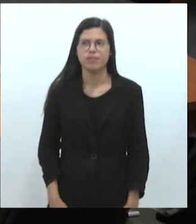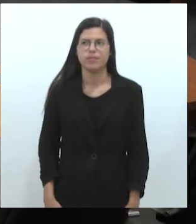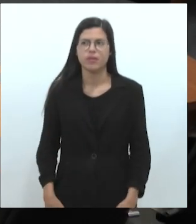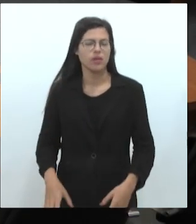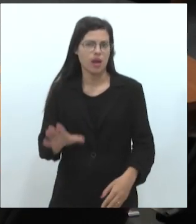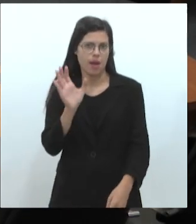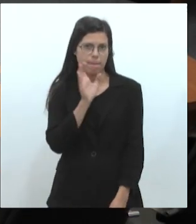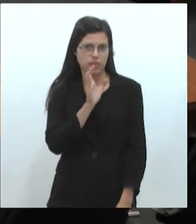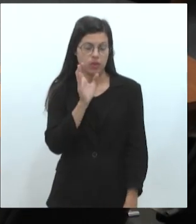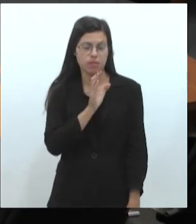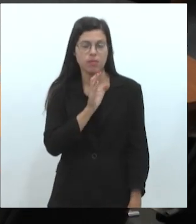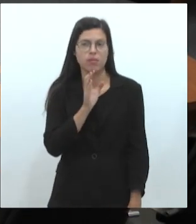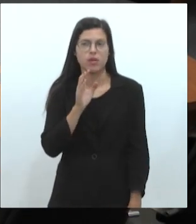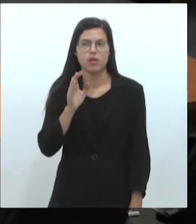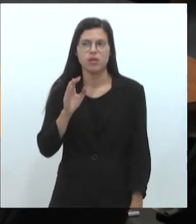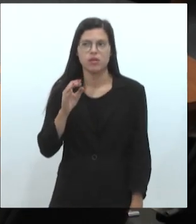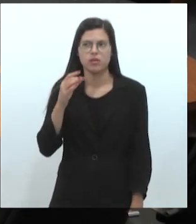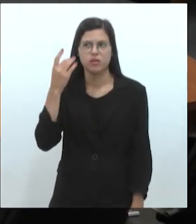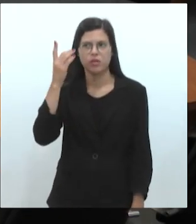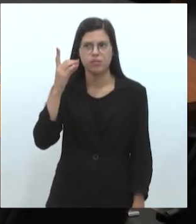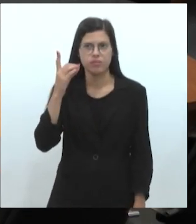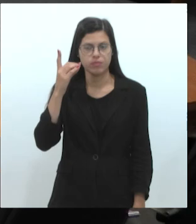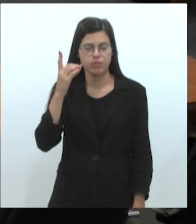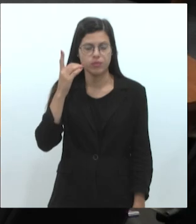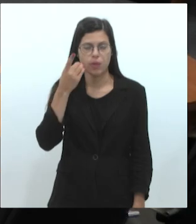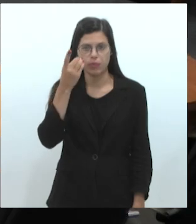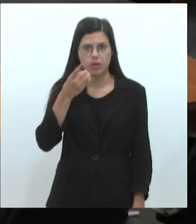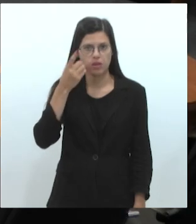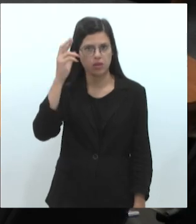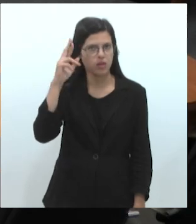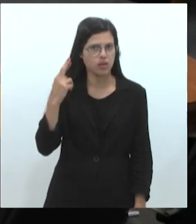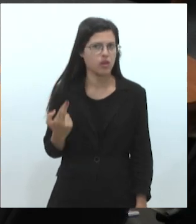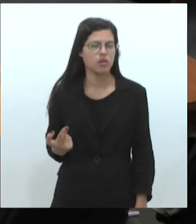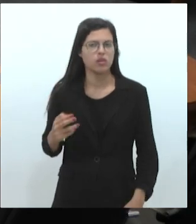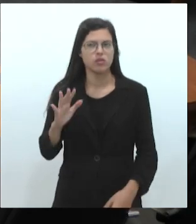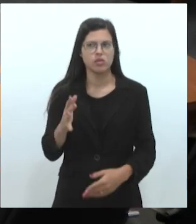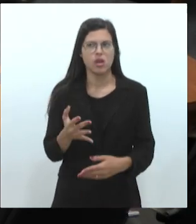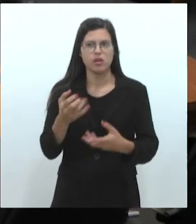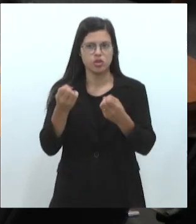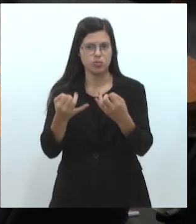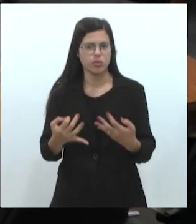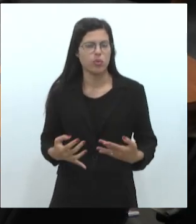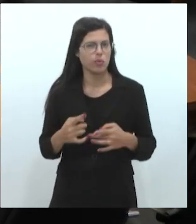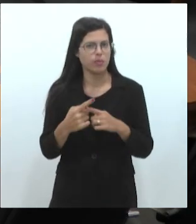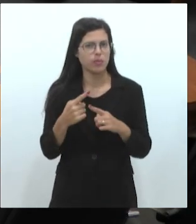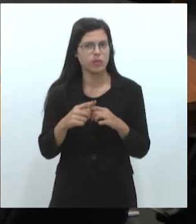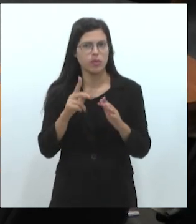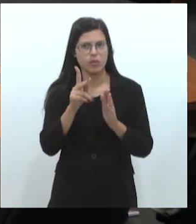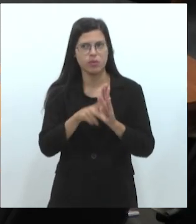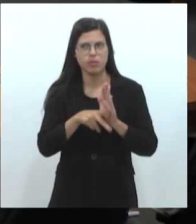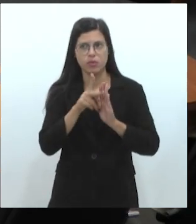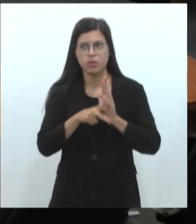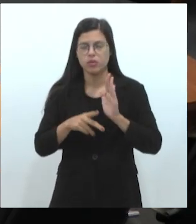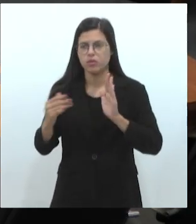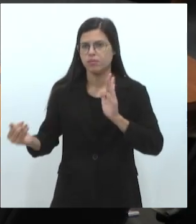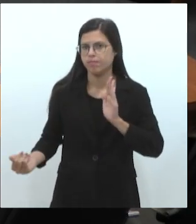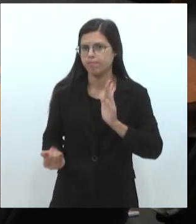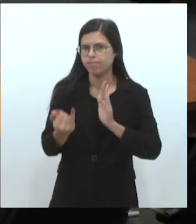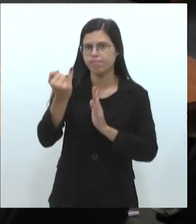já explanou longamente as razões pelas quais o projeto de sua autoria é tão